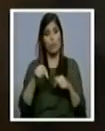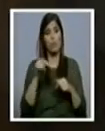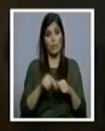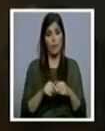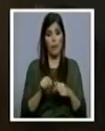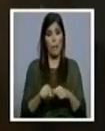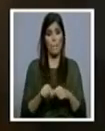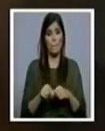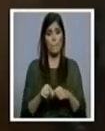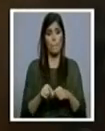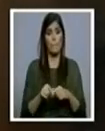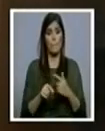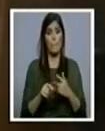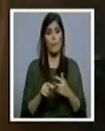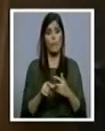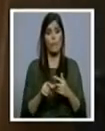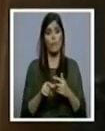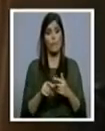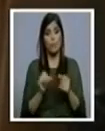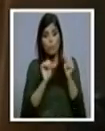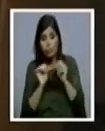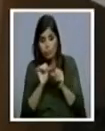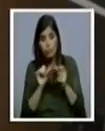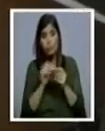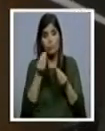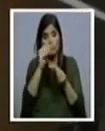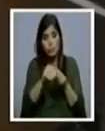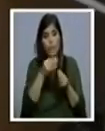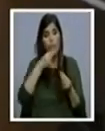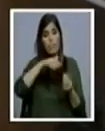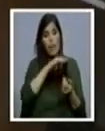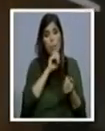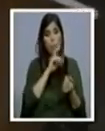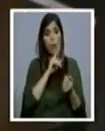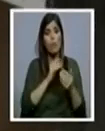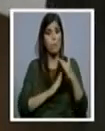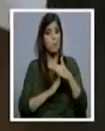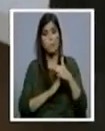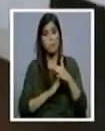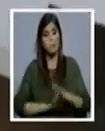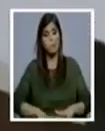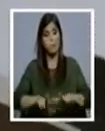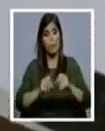aqui nós tiramos é que o composto incorporado no solo pode, de facto, inibir o